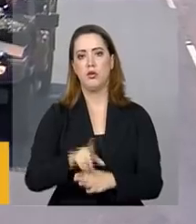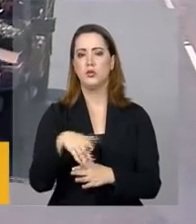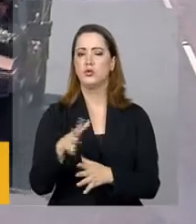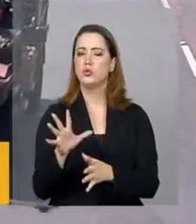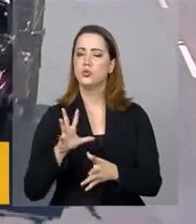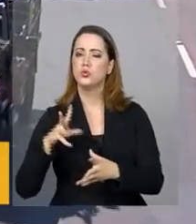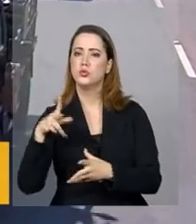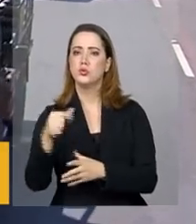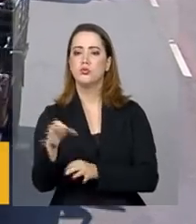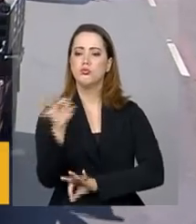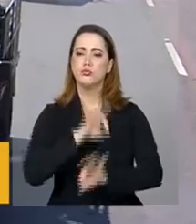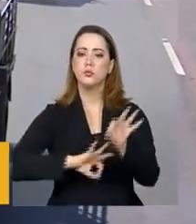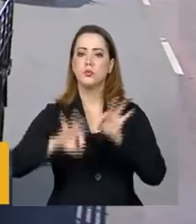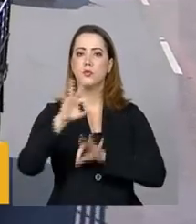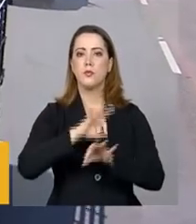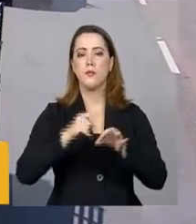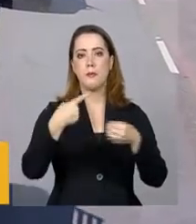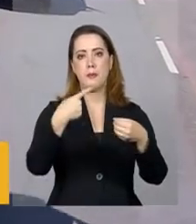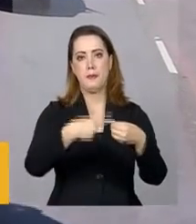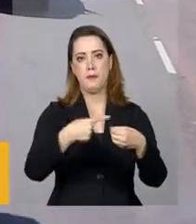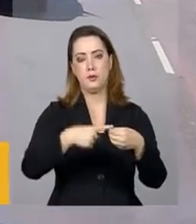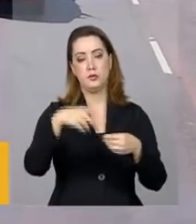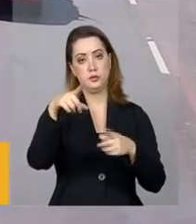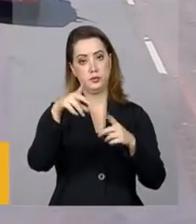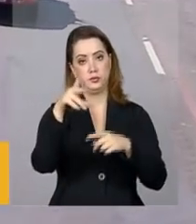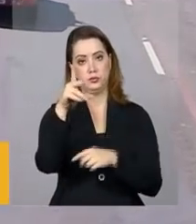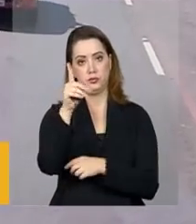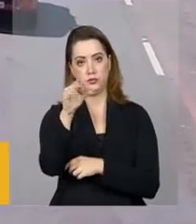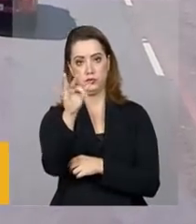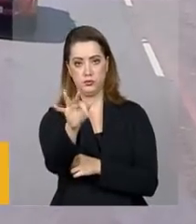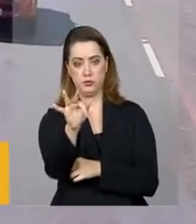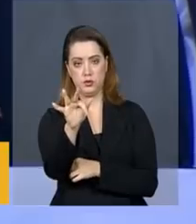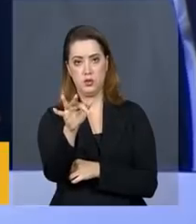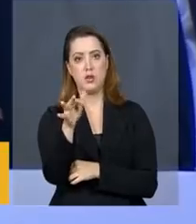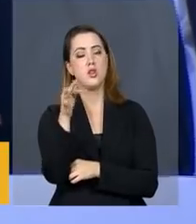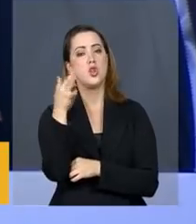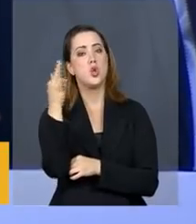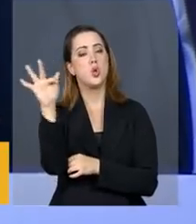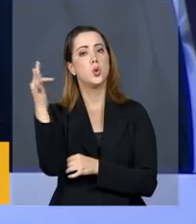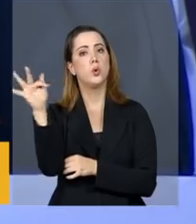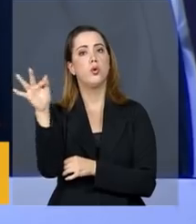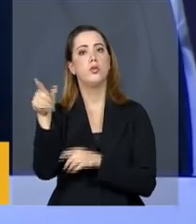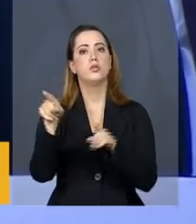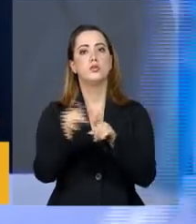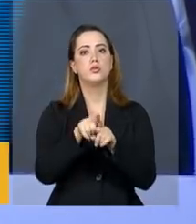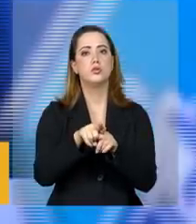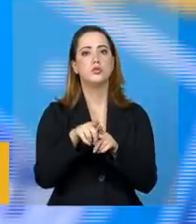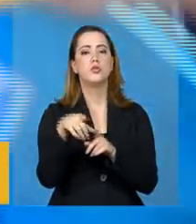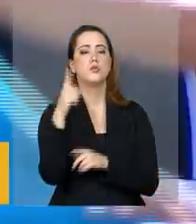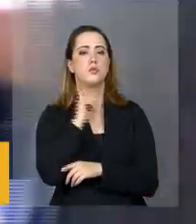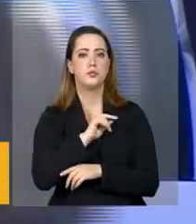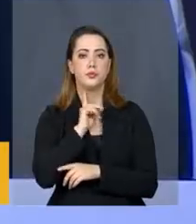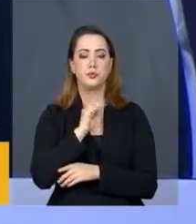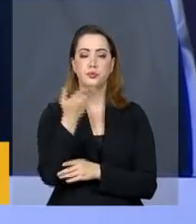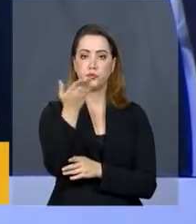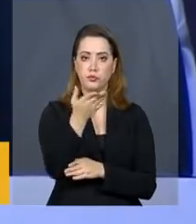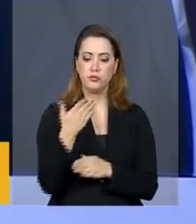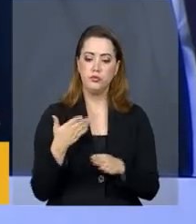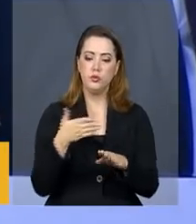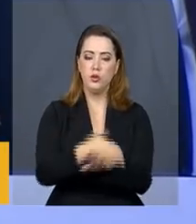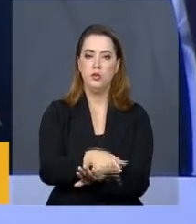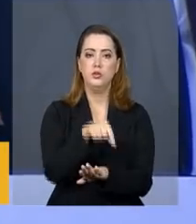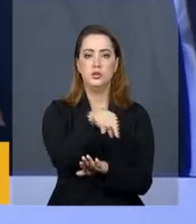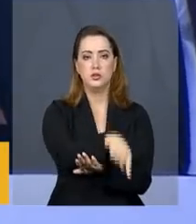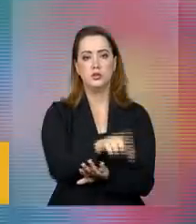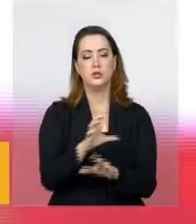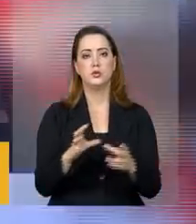unidades do Exército sediadas no Distrito Federal, Tocantins, Goiás e Triângulo Mineiro. integram o Estado-Maior do